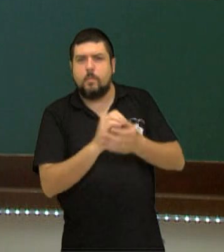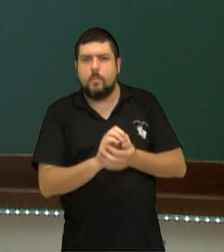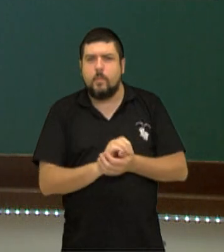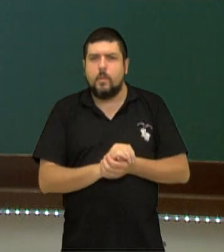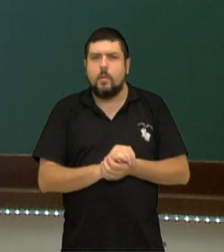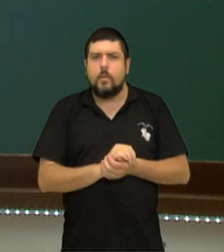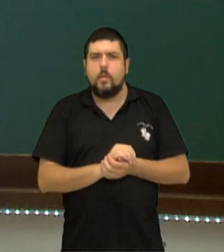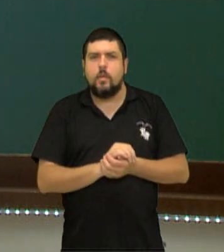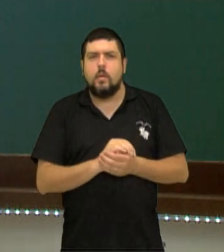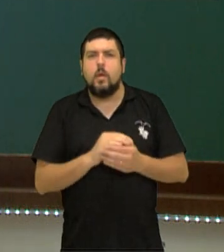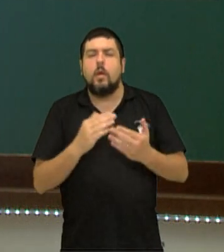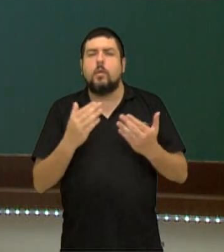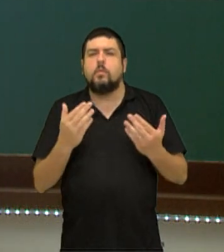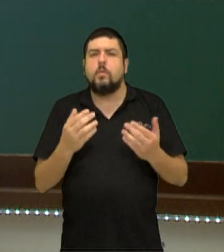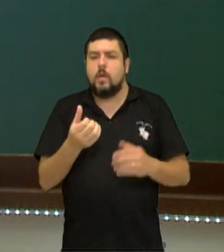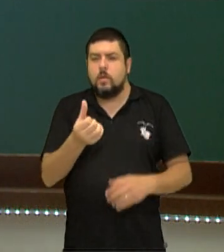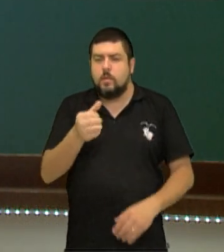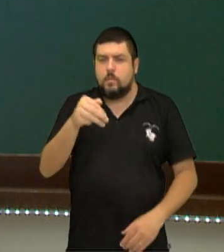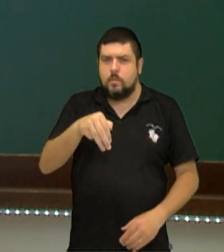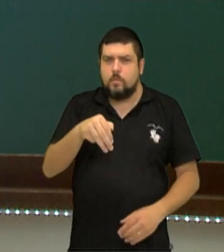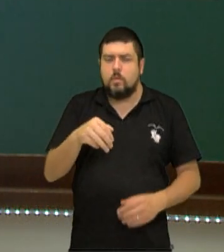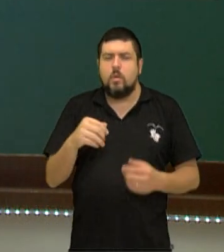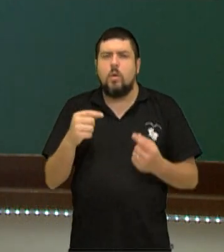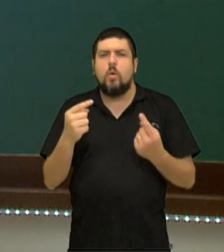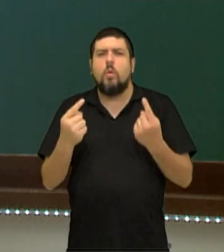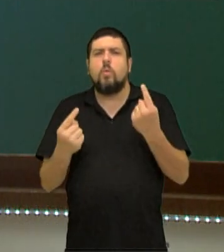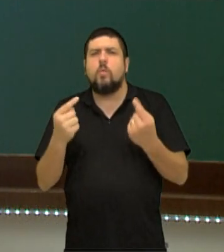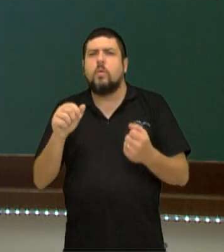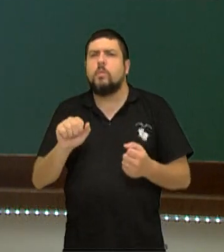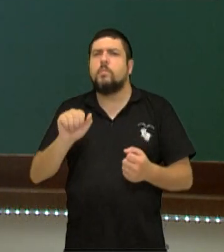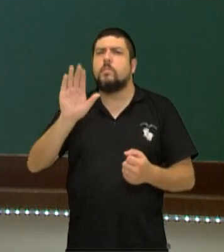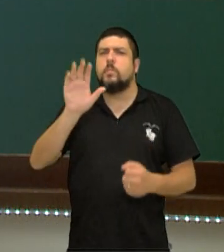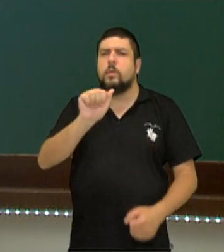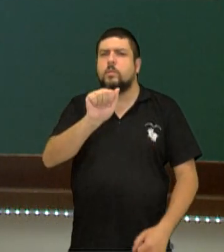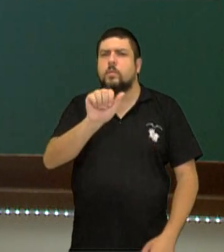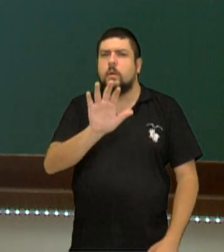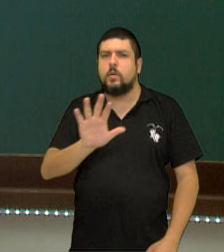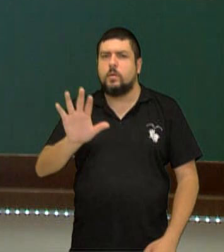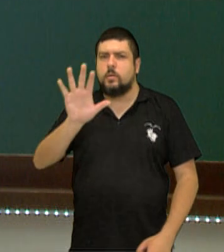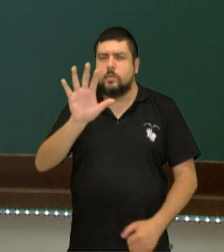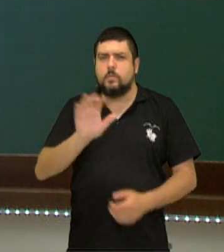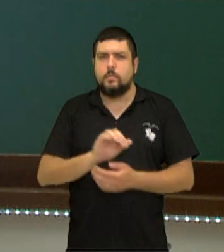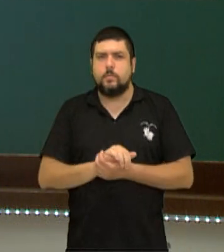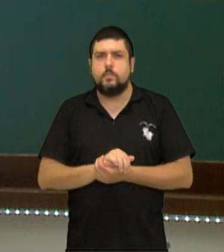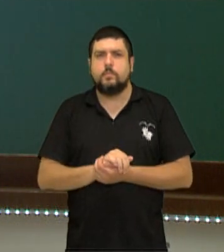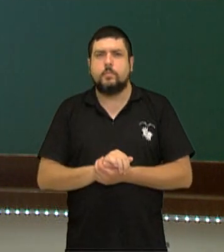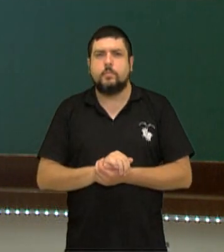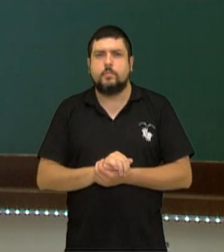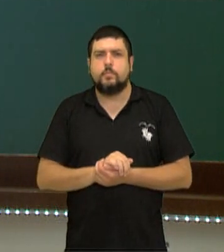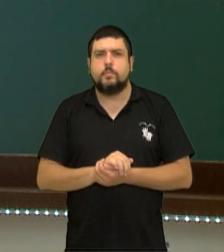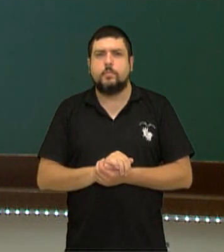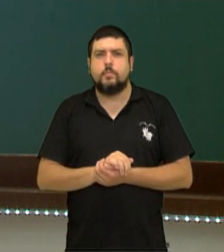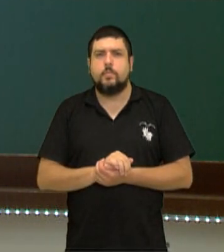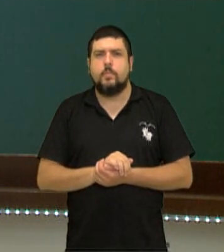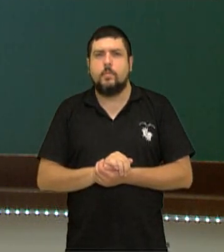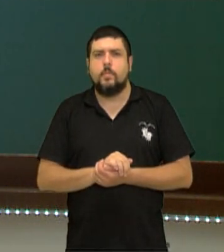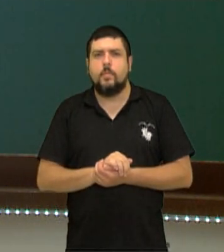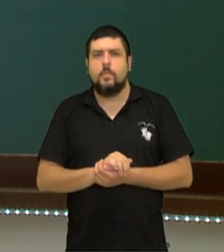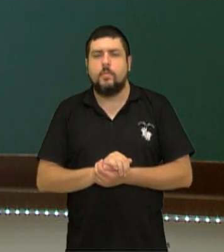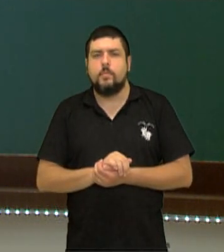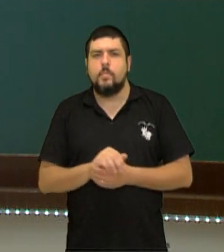Qual dos projetos representa a maior área? Pessoal, aqui é como se